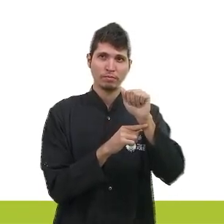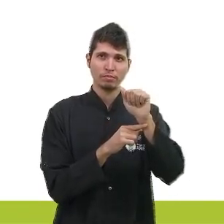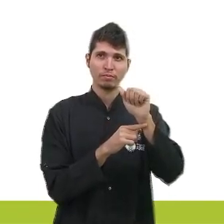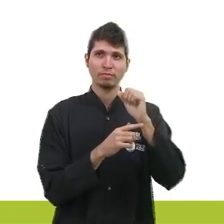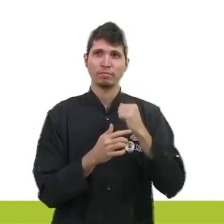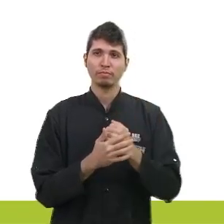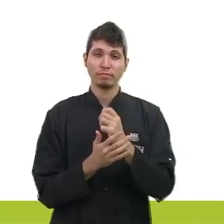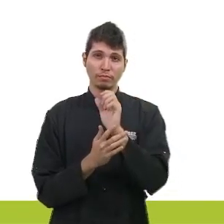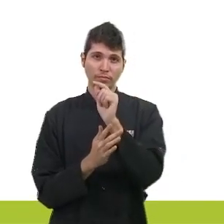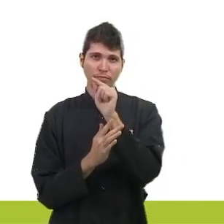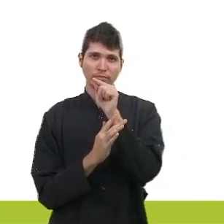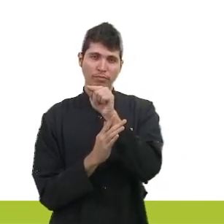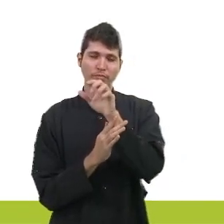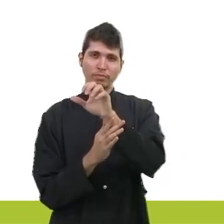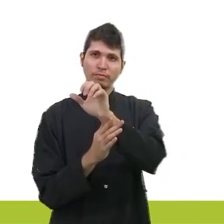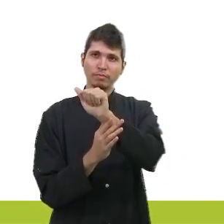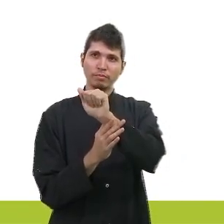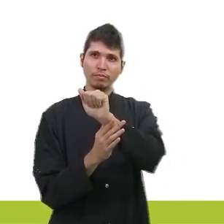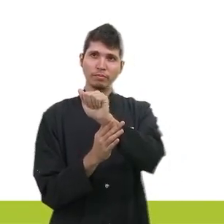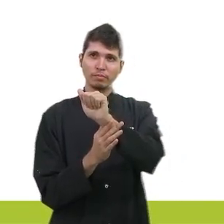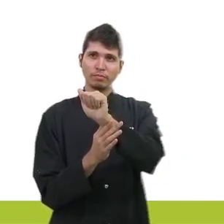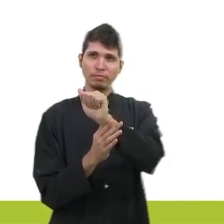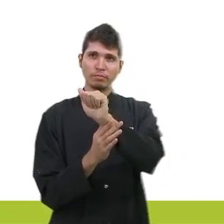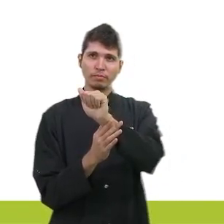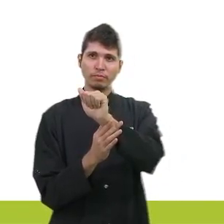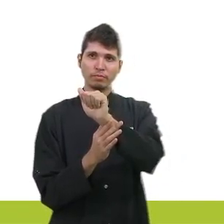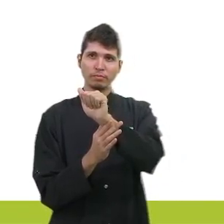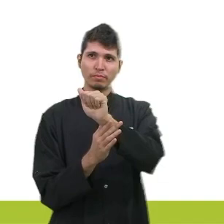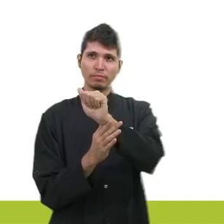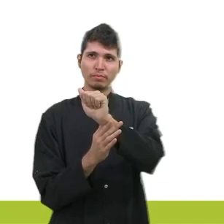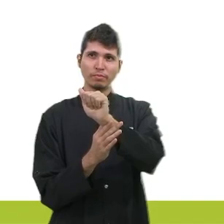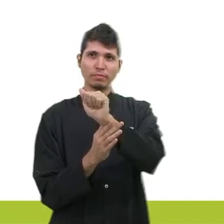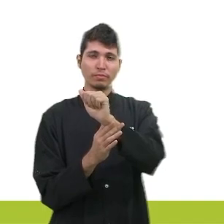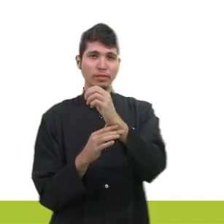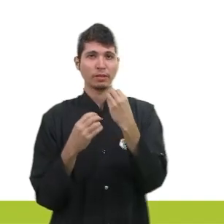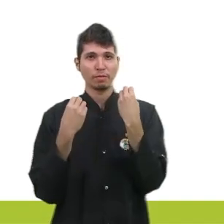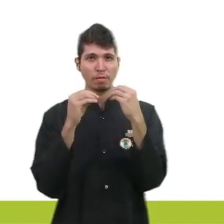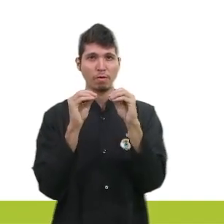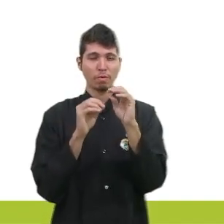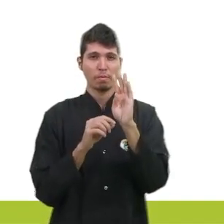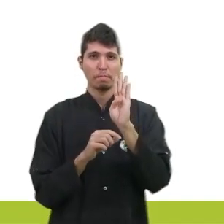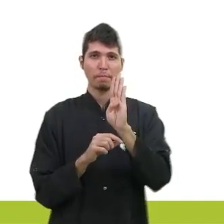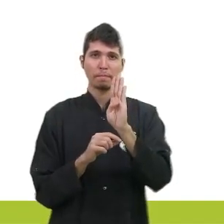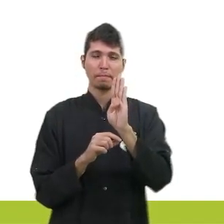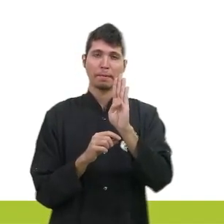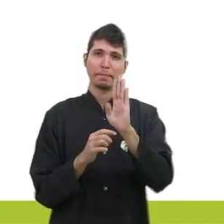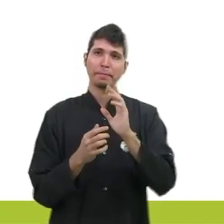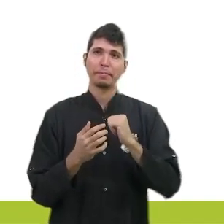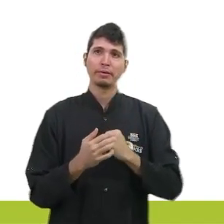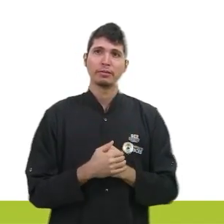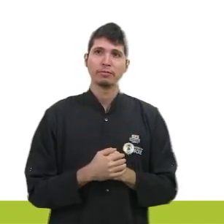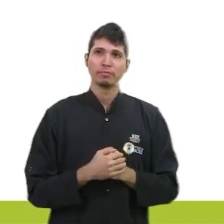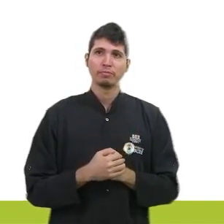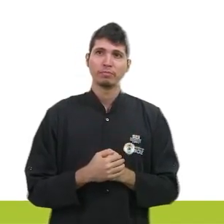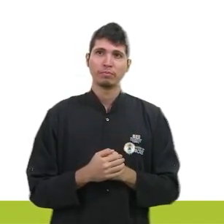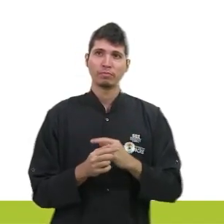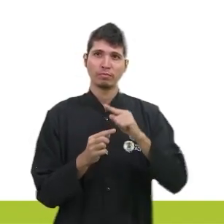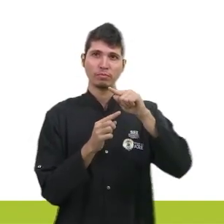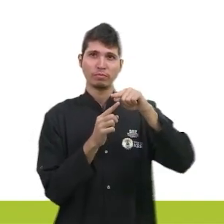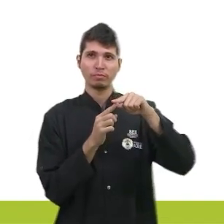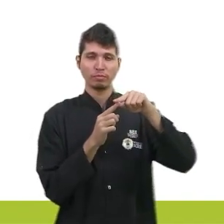aqui, ok? Marque também nessa circunferência um ponto B, aqui. Diga que o arco